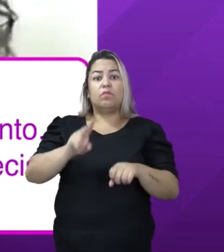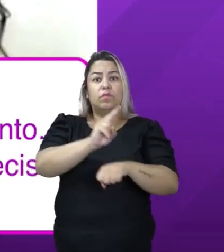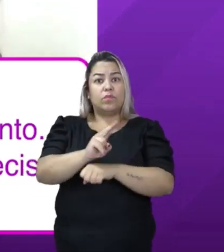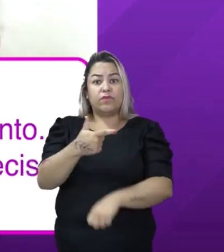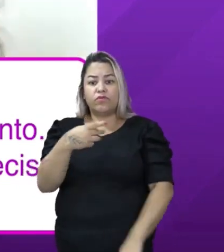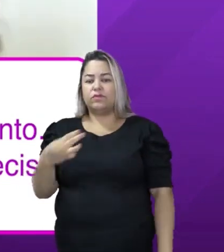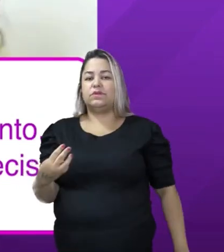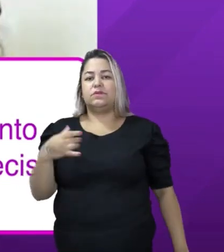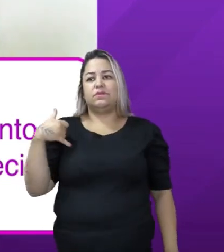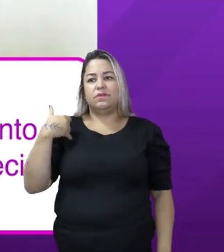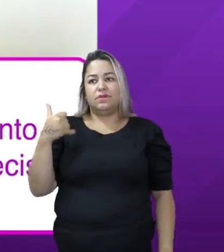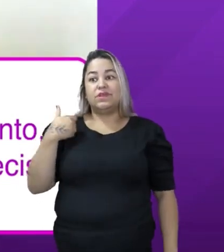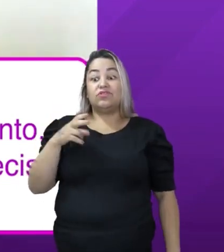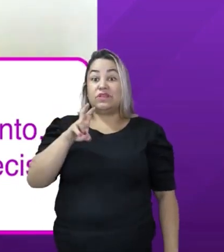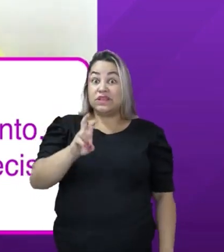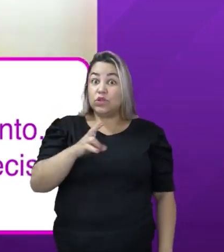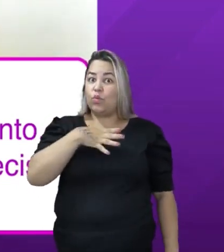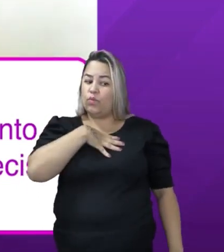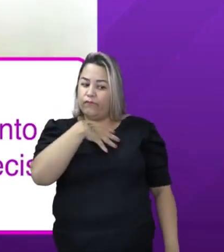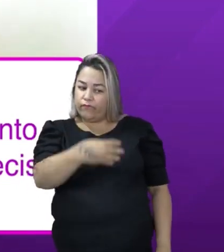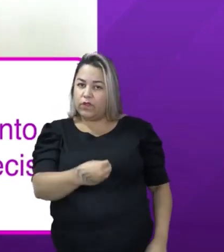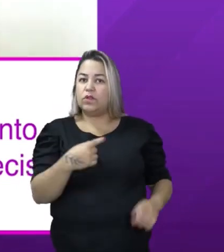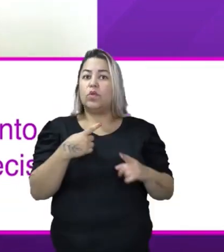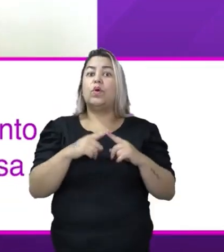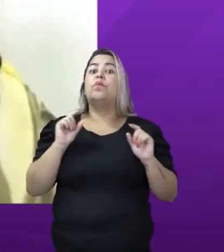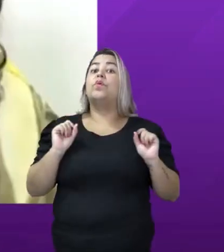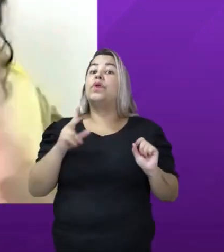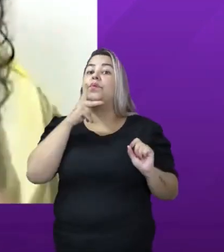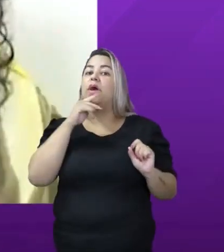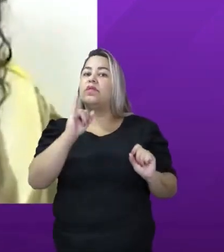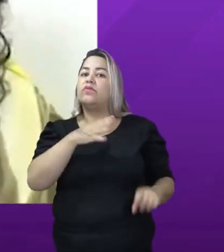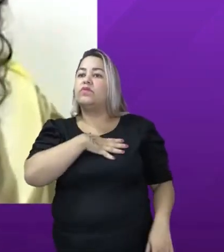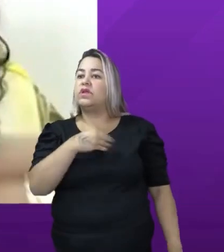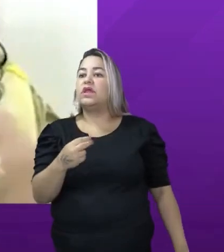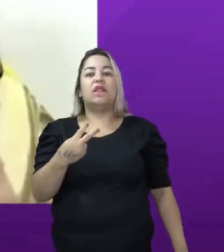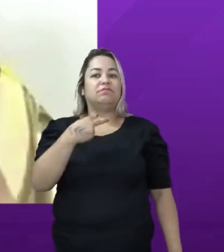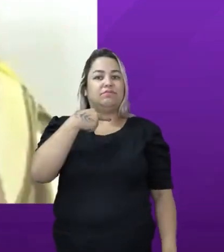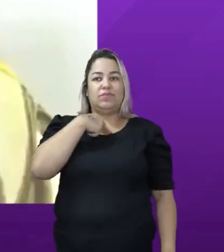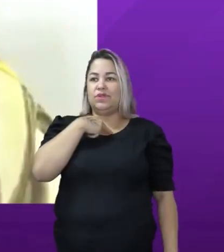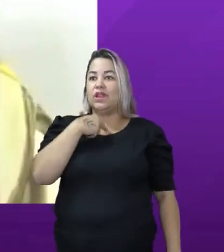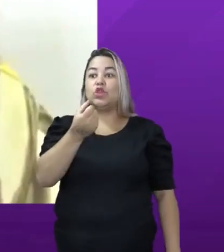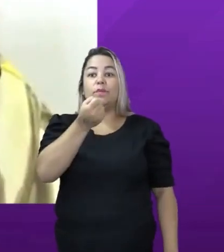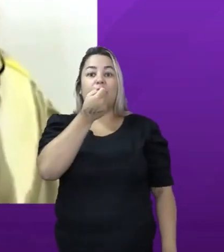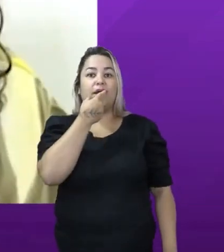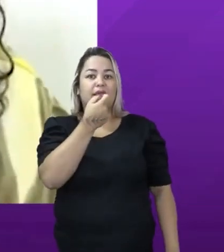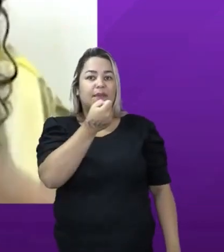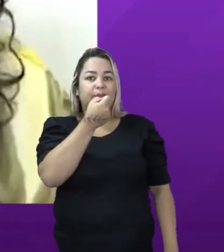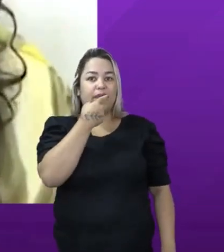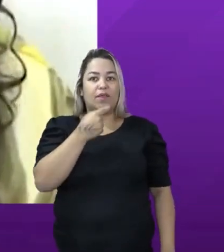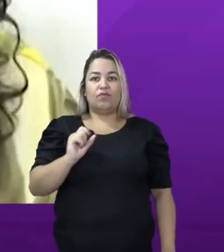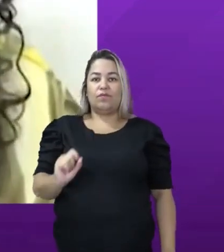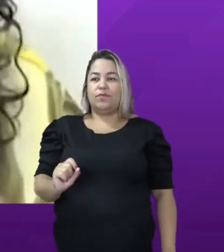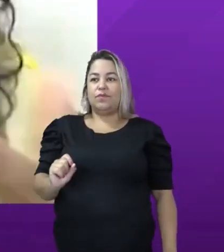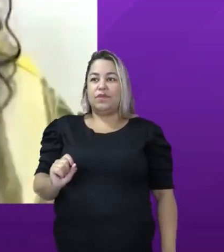23 anos e tinha 5 filhos. Porque o pai dos filhos dela disse que ela não poderia tomar anticoncepcional para não